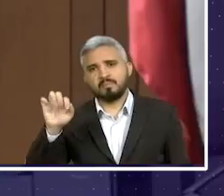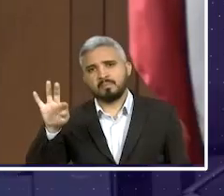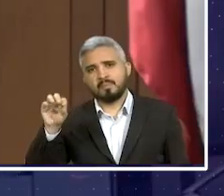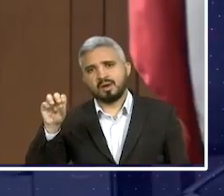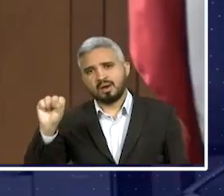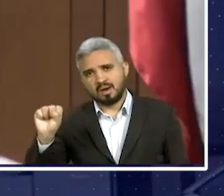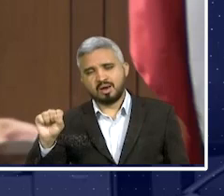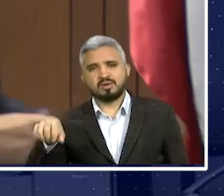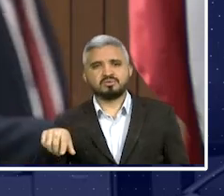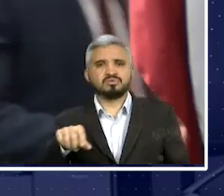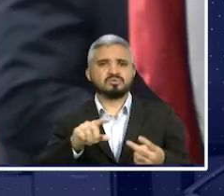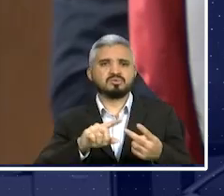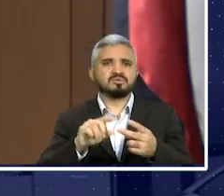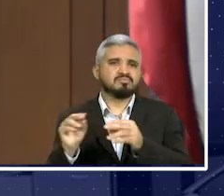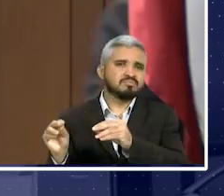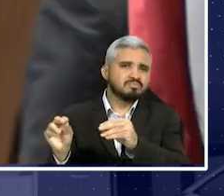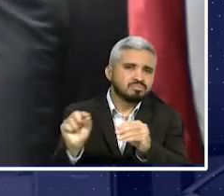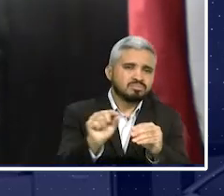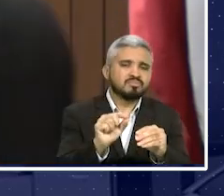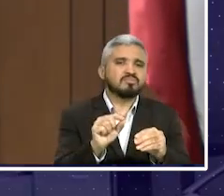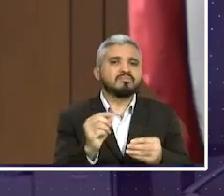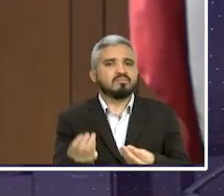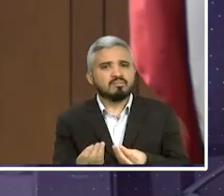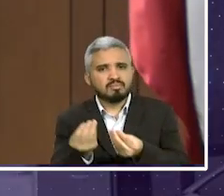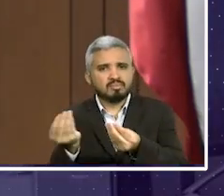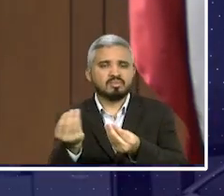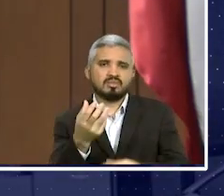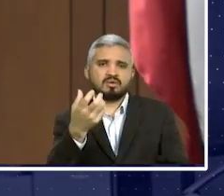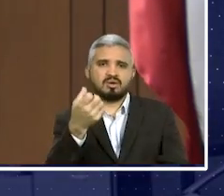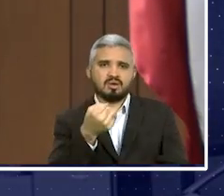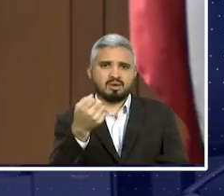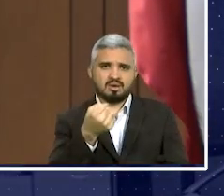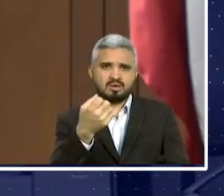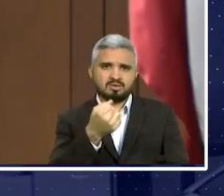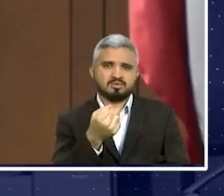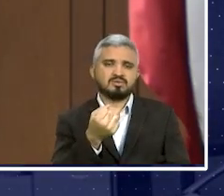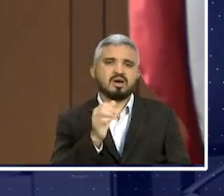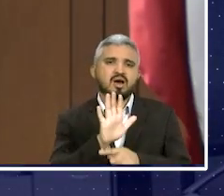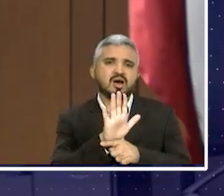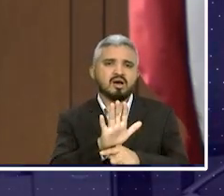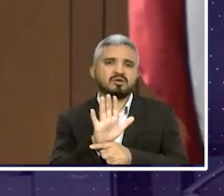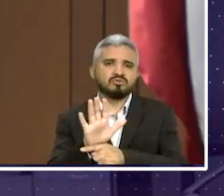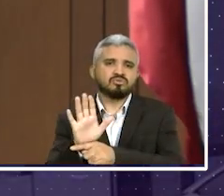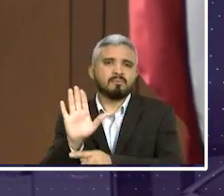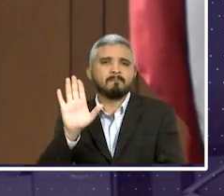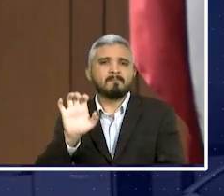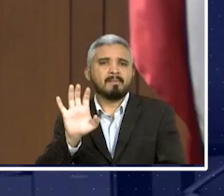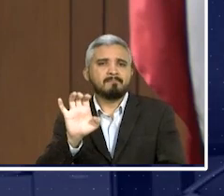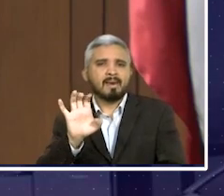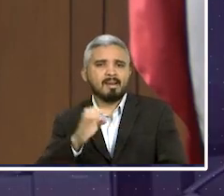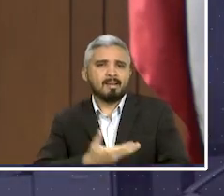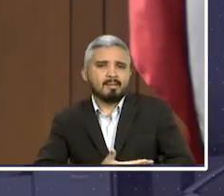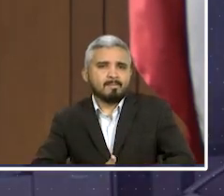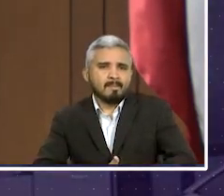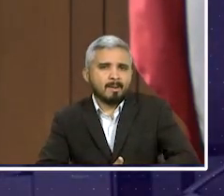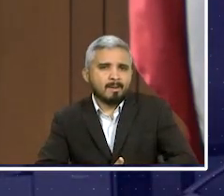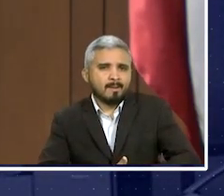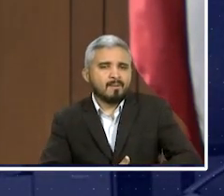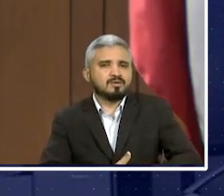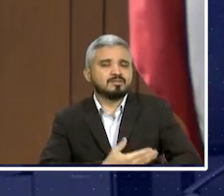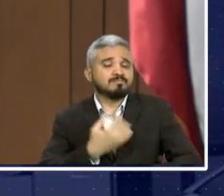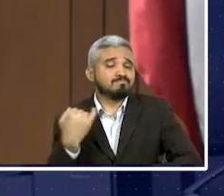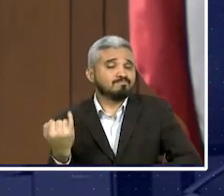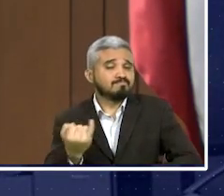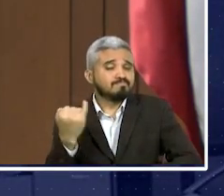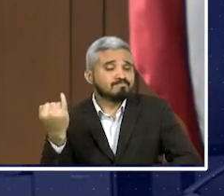seu discurso na tribuna da Assembleia Legislativa, o deputado Fernando Braz destacou a campanha Agosto Dourado, que visa conscientizar a população